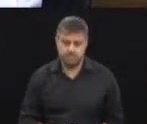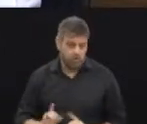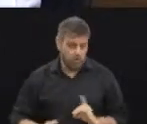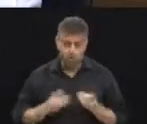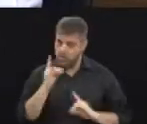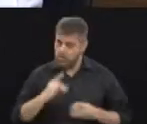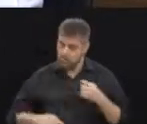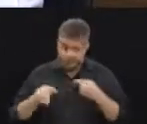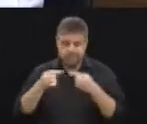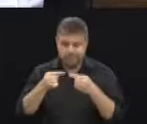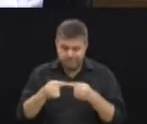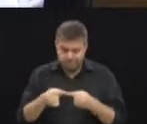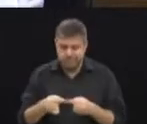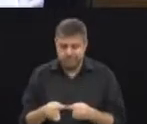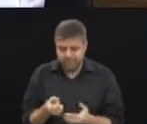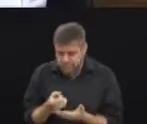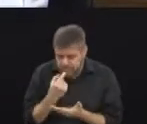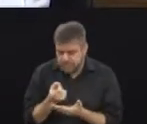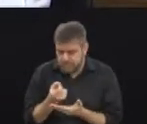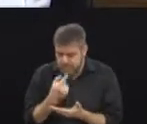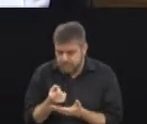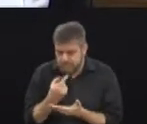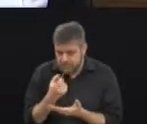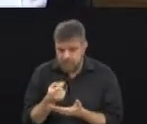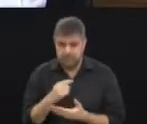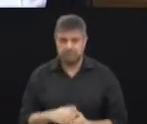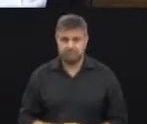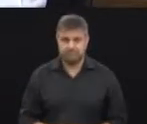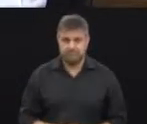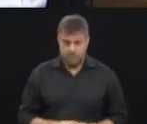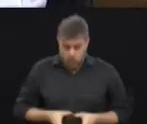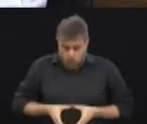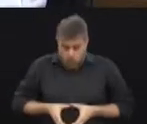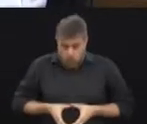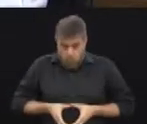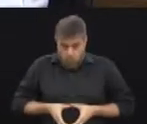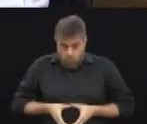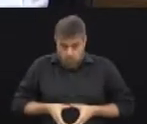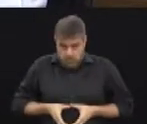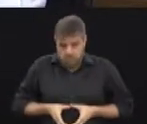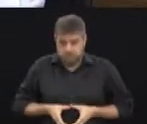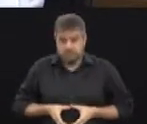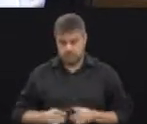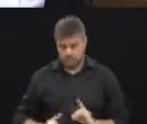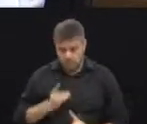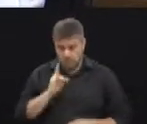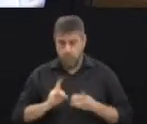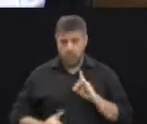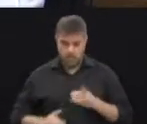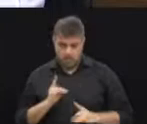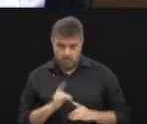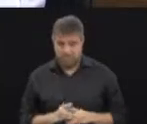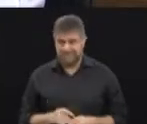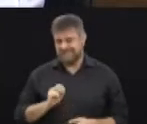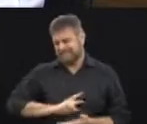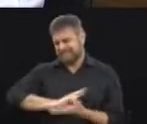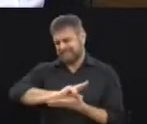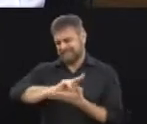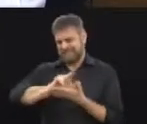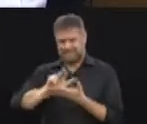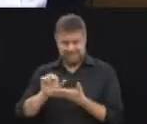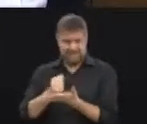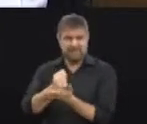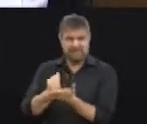tratamento da menopausa é hormônio. Se ela tiver útero, a gente usa estrógeno e progesterona.